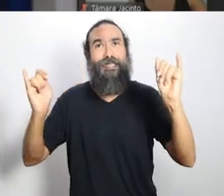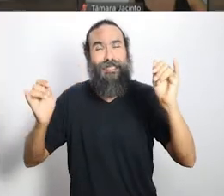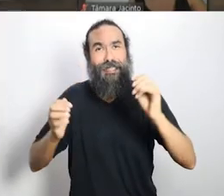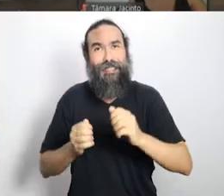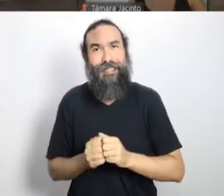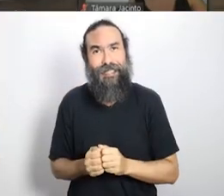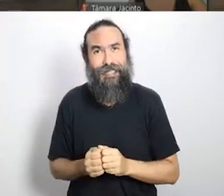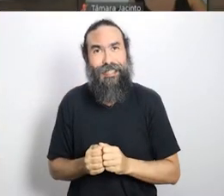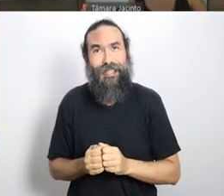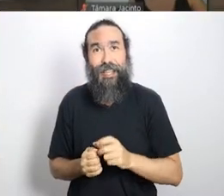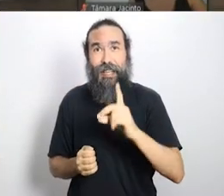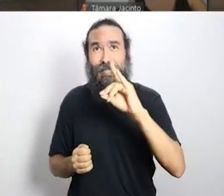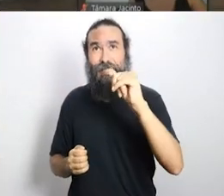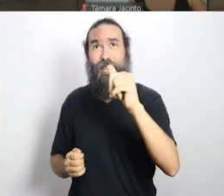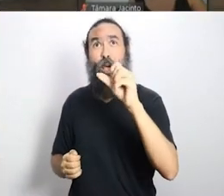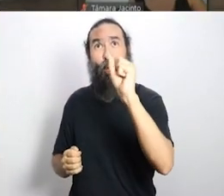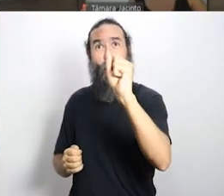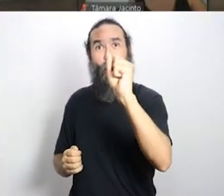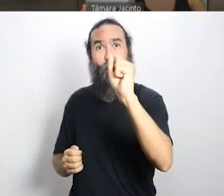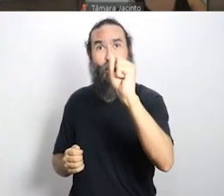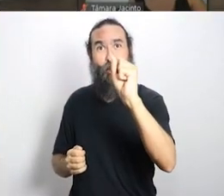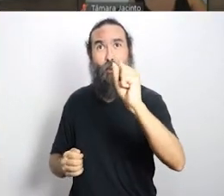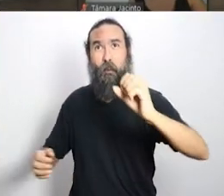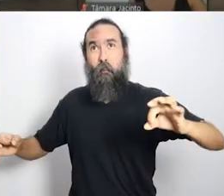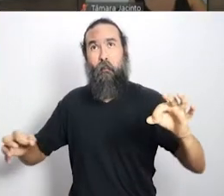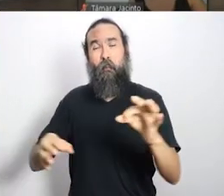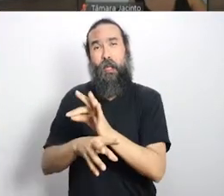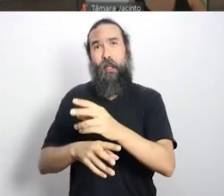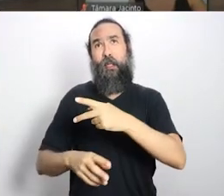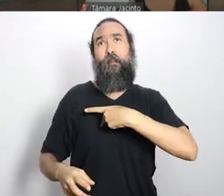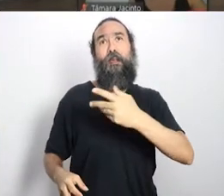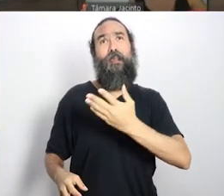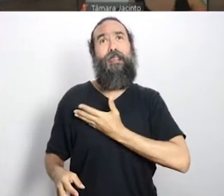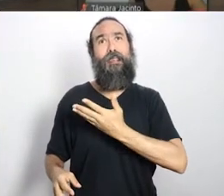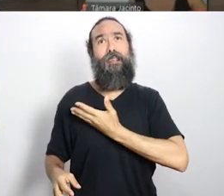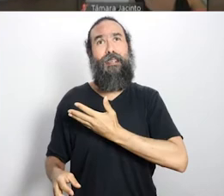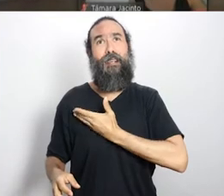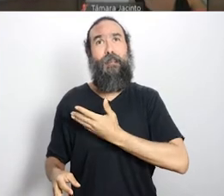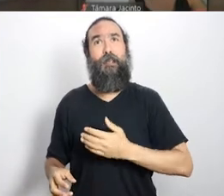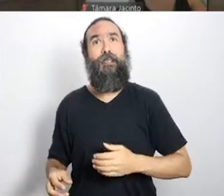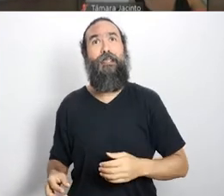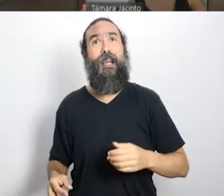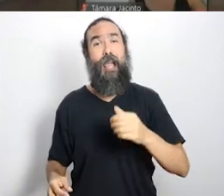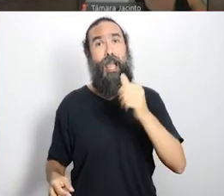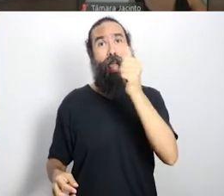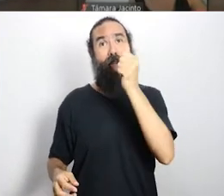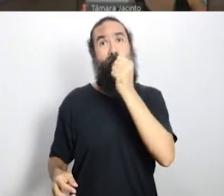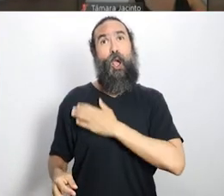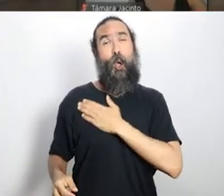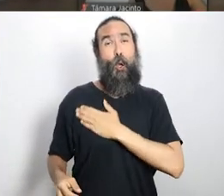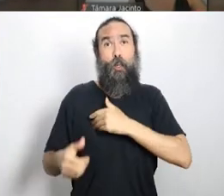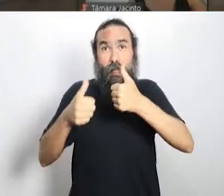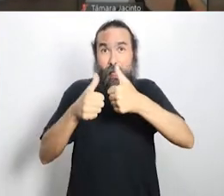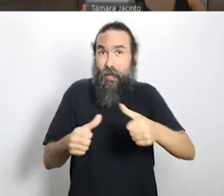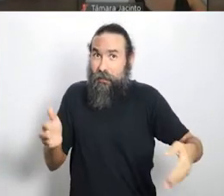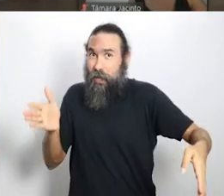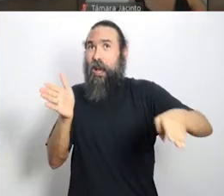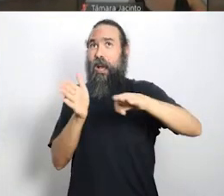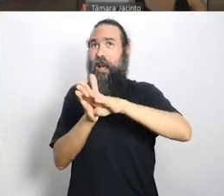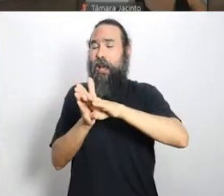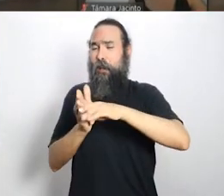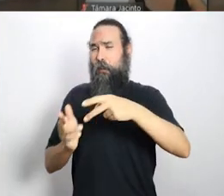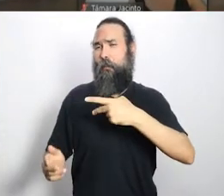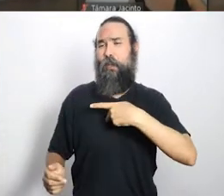Dia 8 se completa, quilarino meu. Agosto já está chegando,